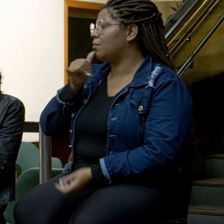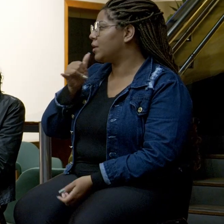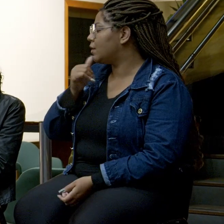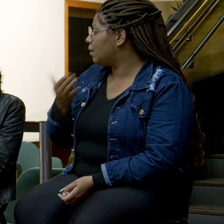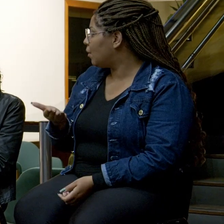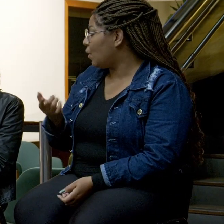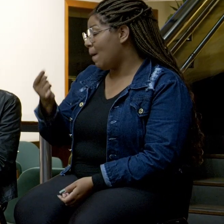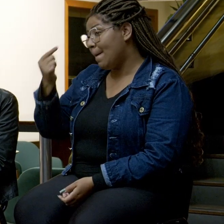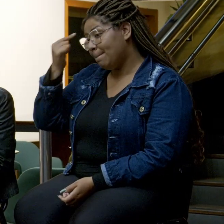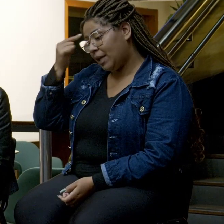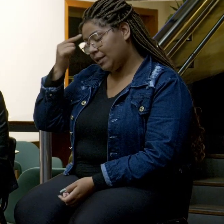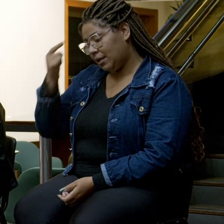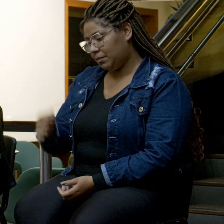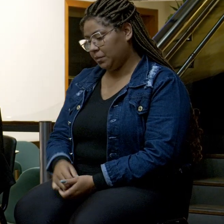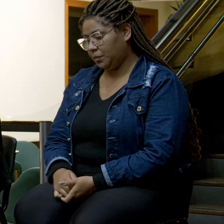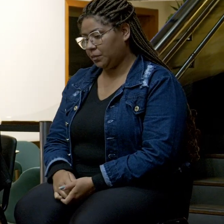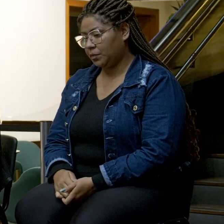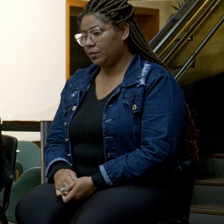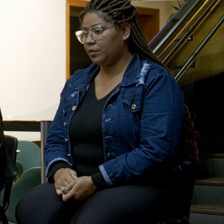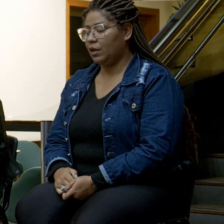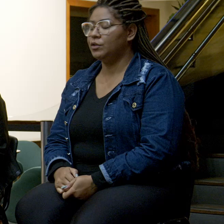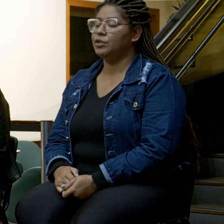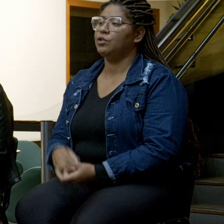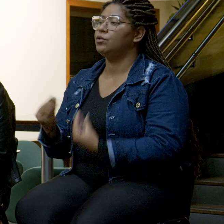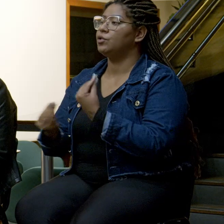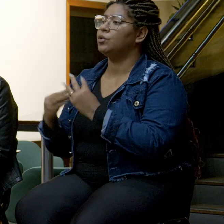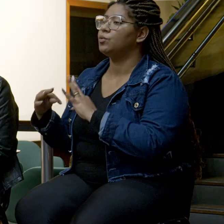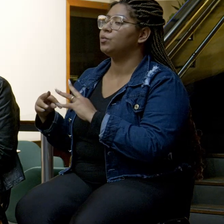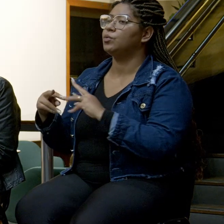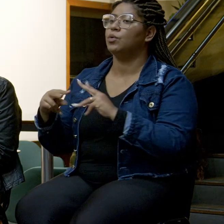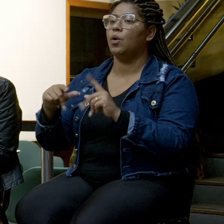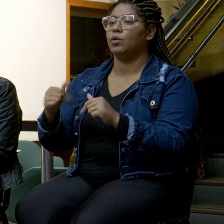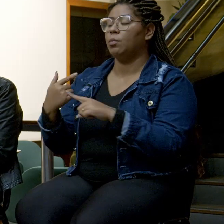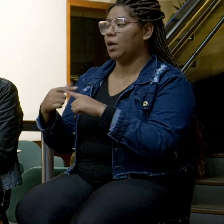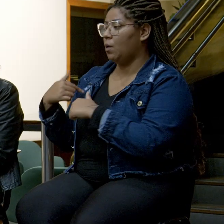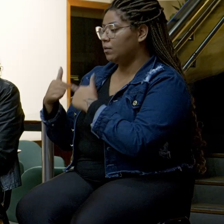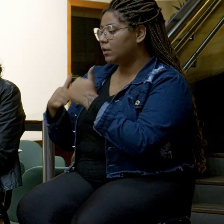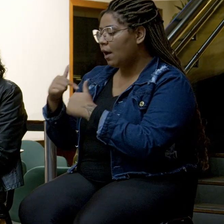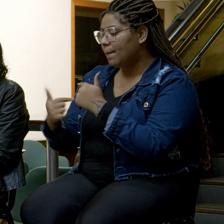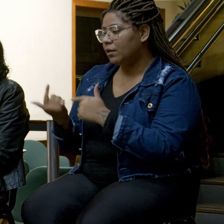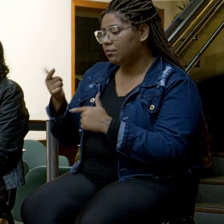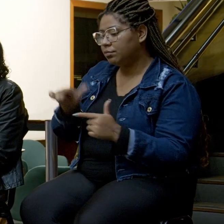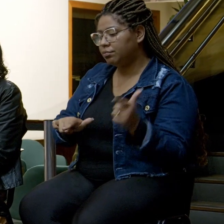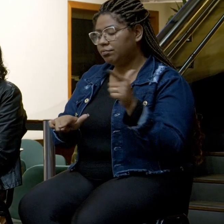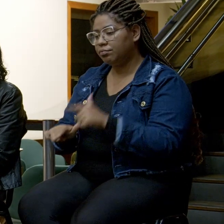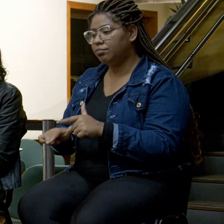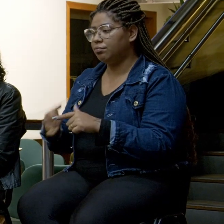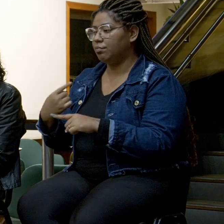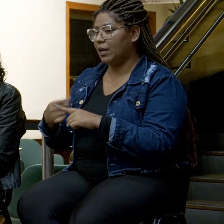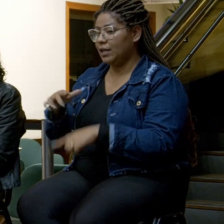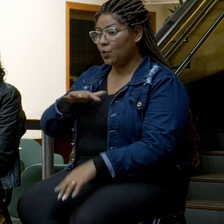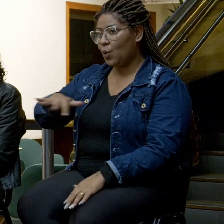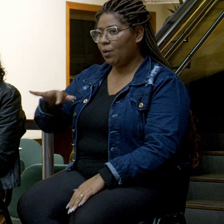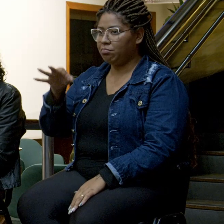mas pensar em partes de um todo, assim. Então, percorrer um trabalho é um pouco recosturar esse trabalho no